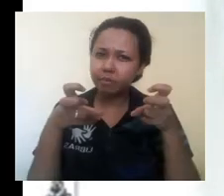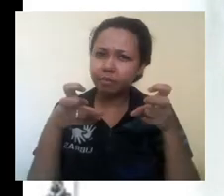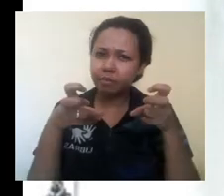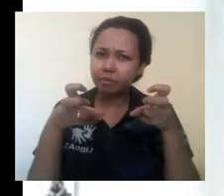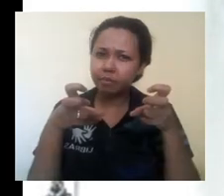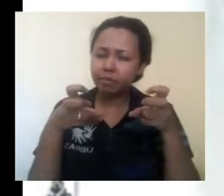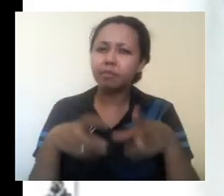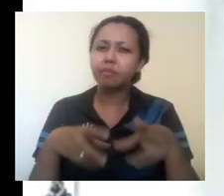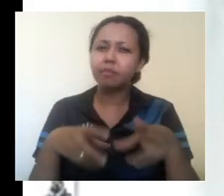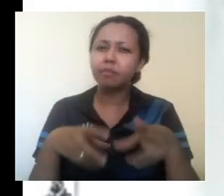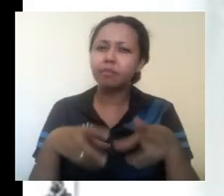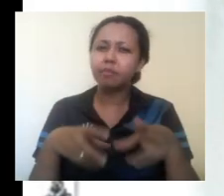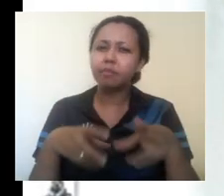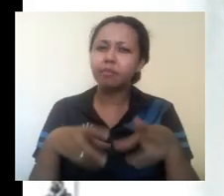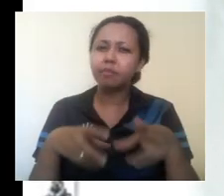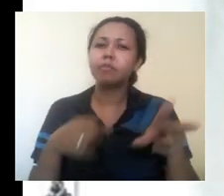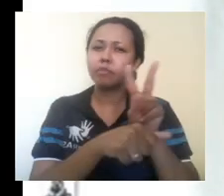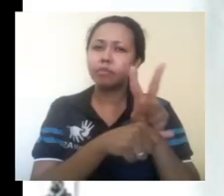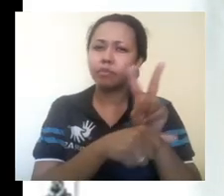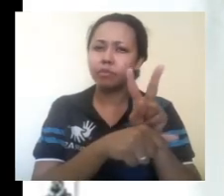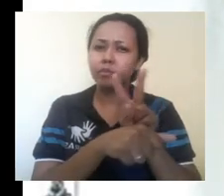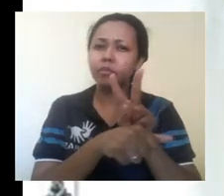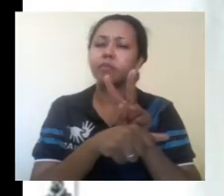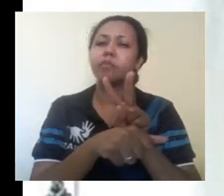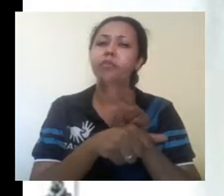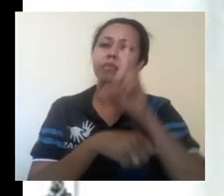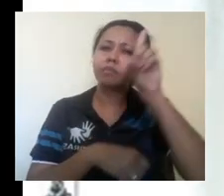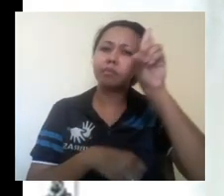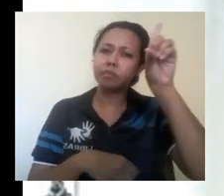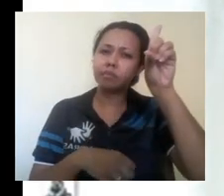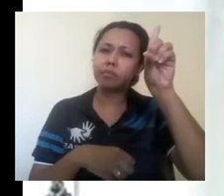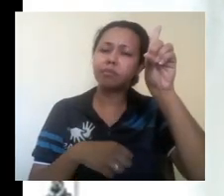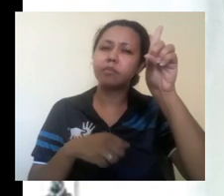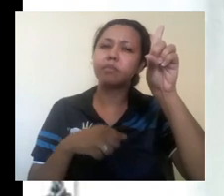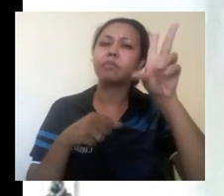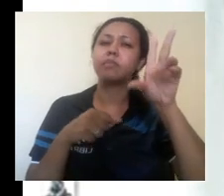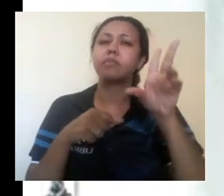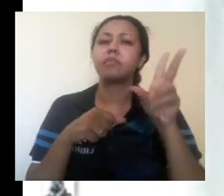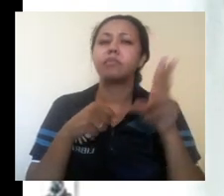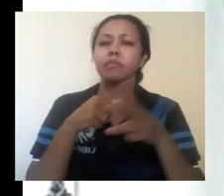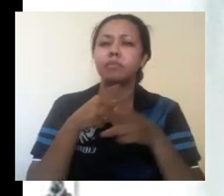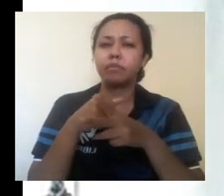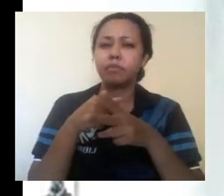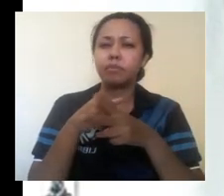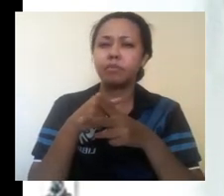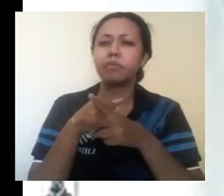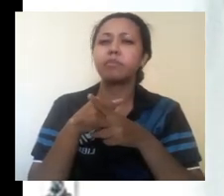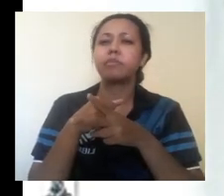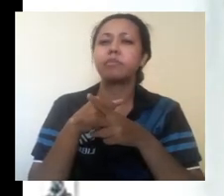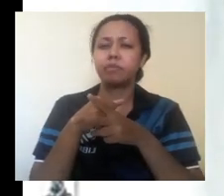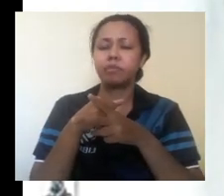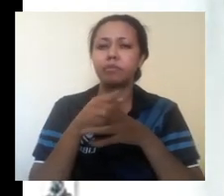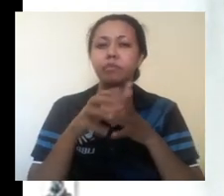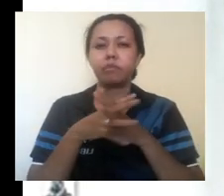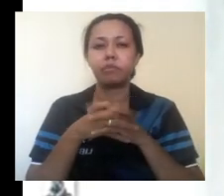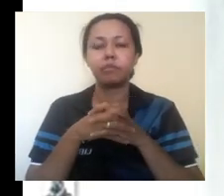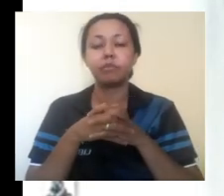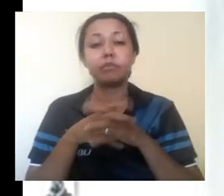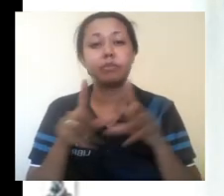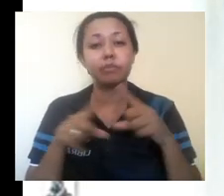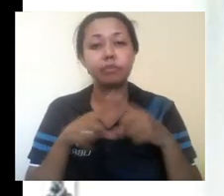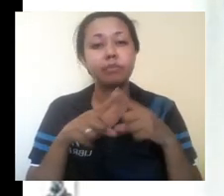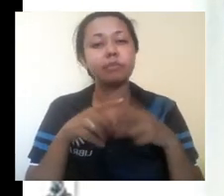tem um cuidado especial, não por preferência, mas porque Ele sabe que a viúva tem uma necessidade especial, né? E aí